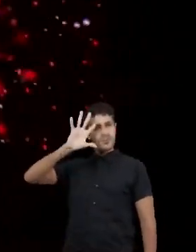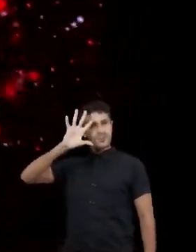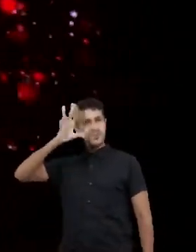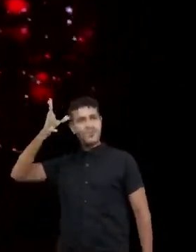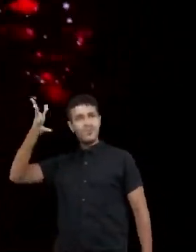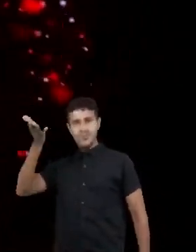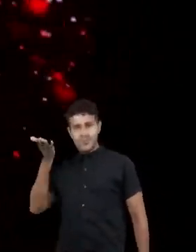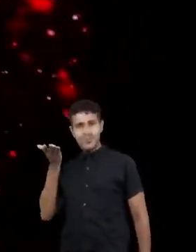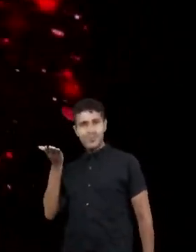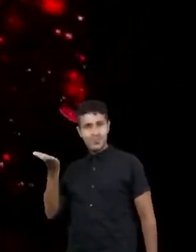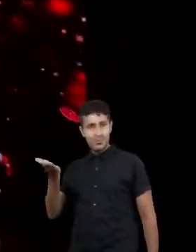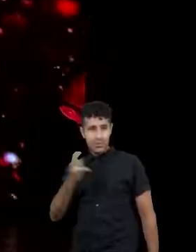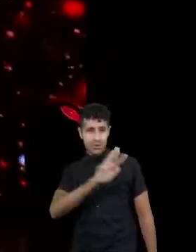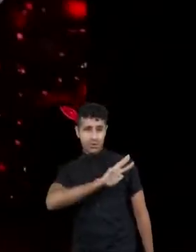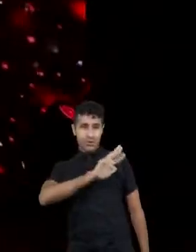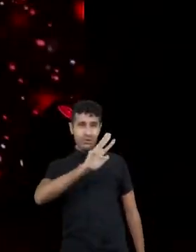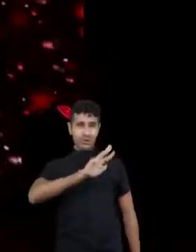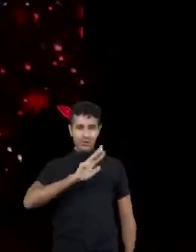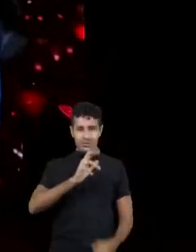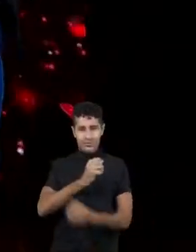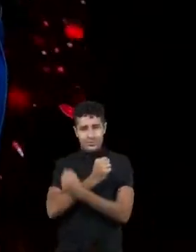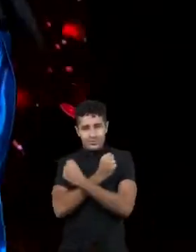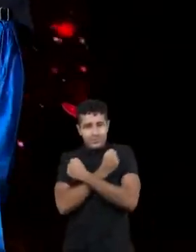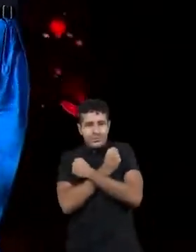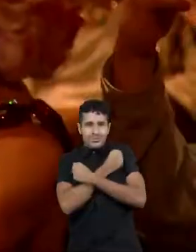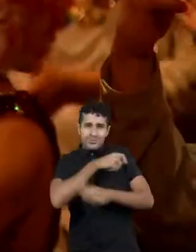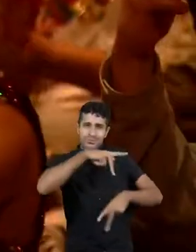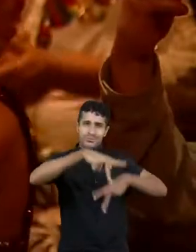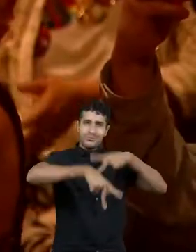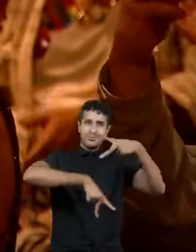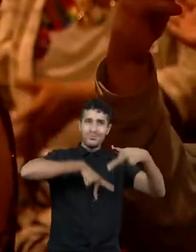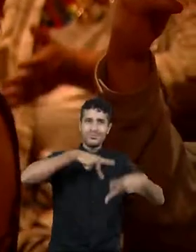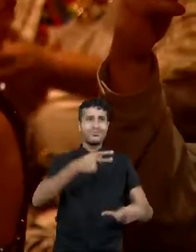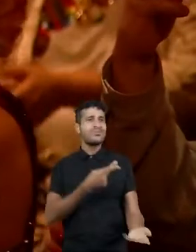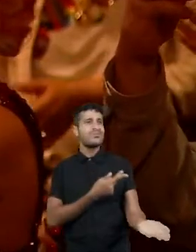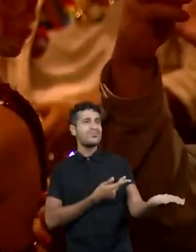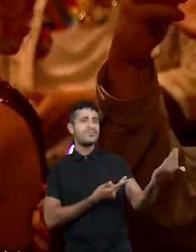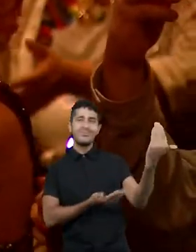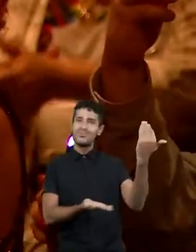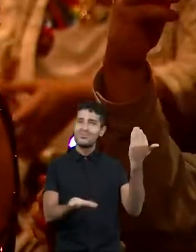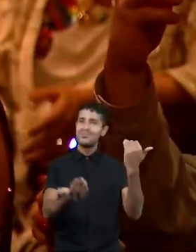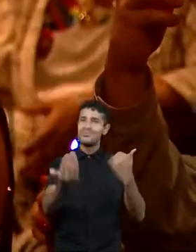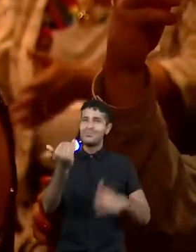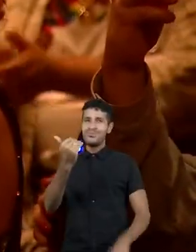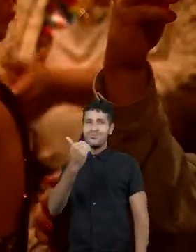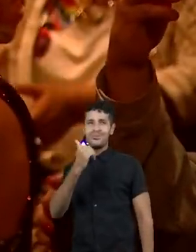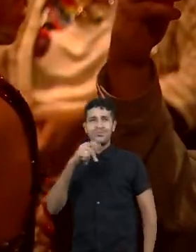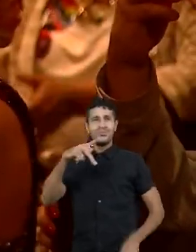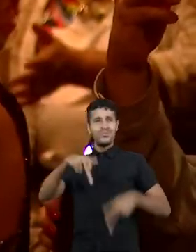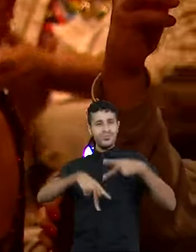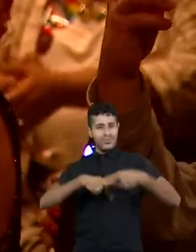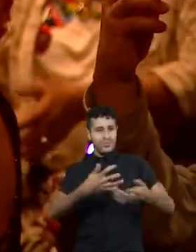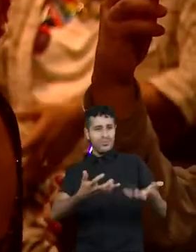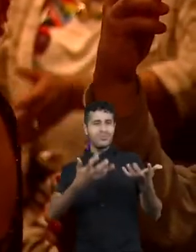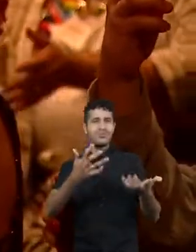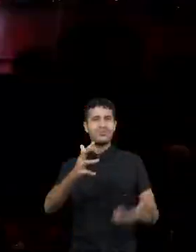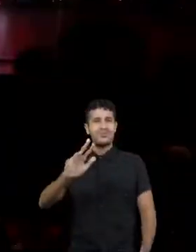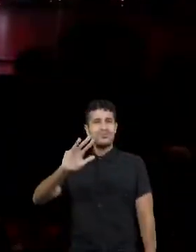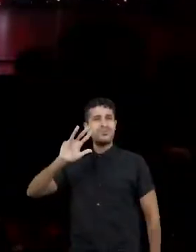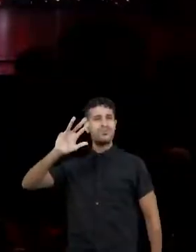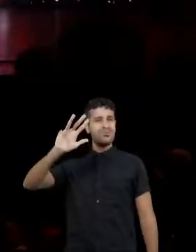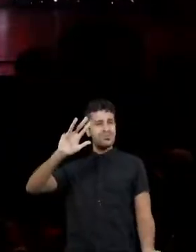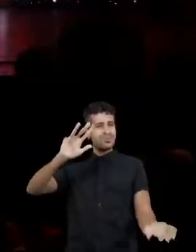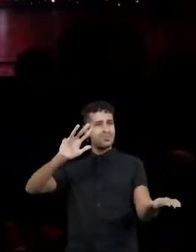do povo. Chama, chama que o povo quer. Chama, chama que o homem